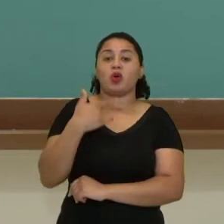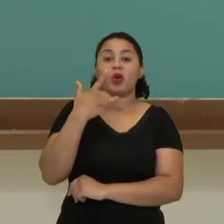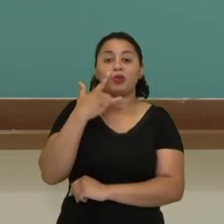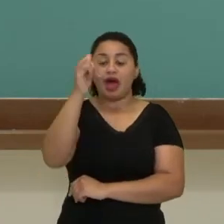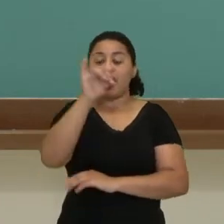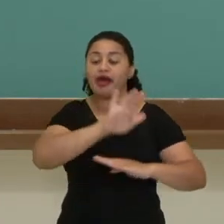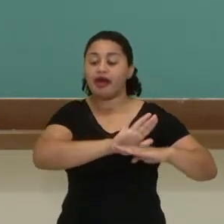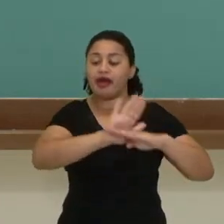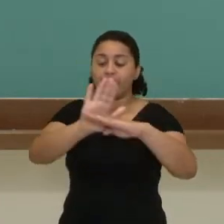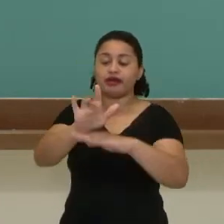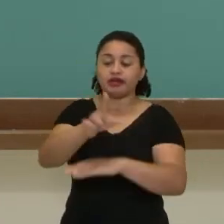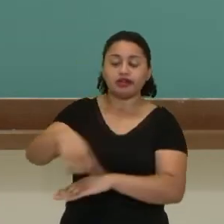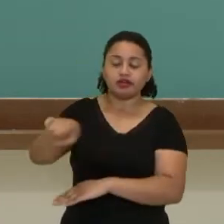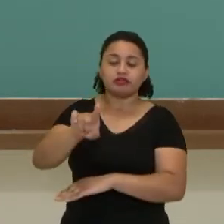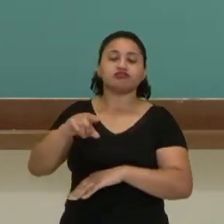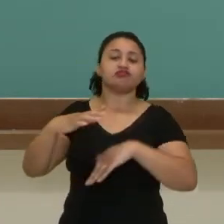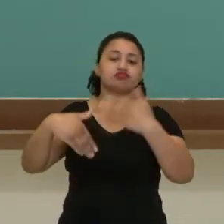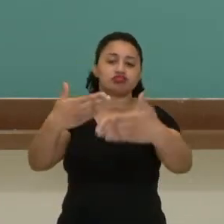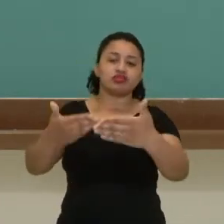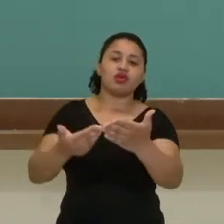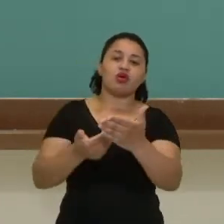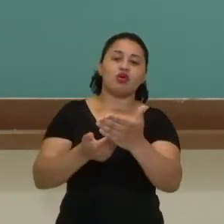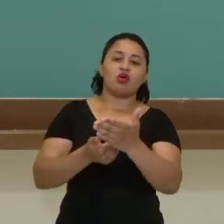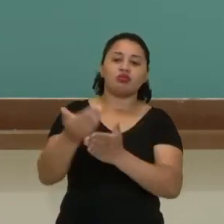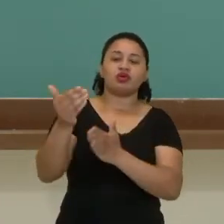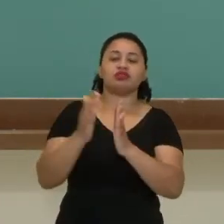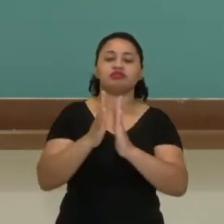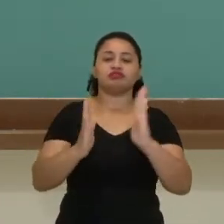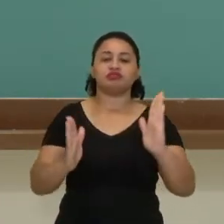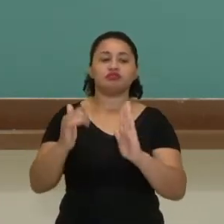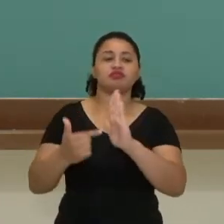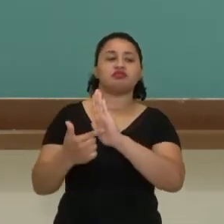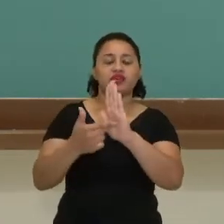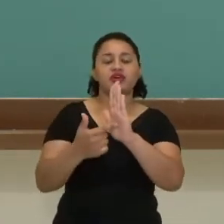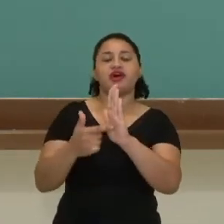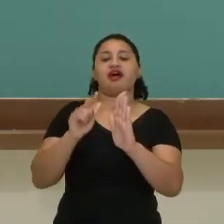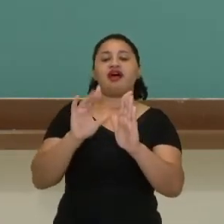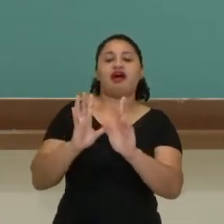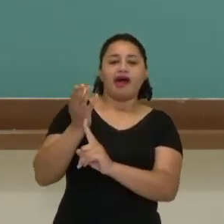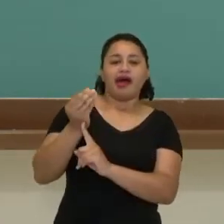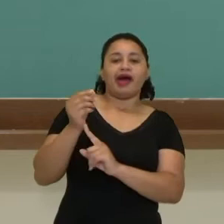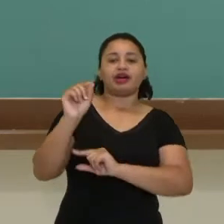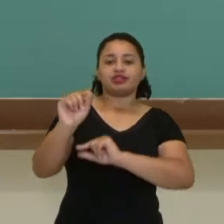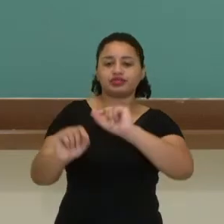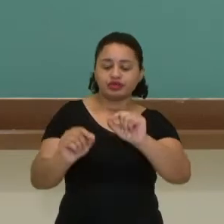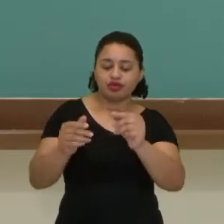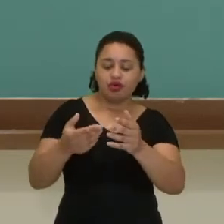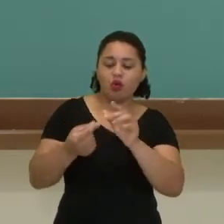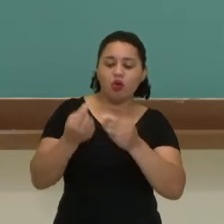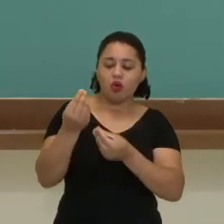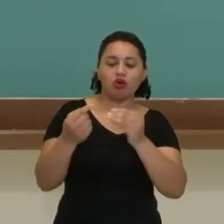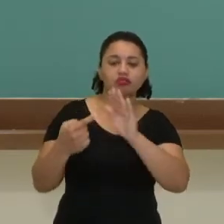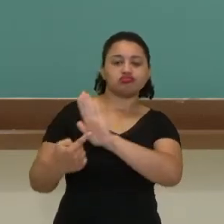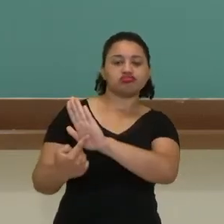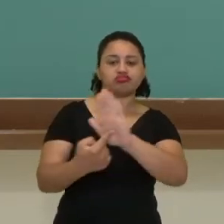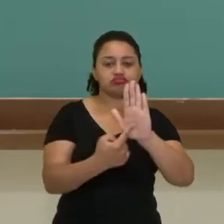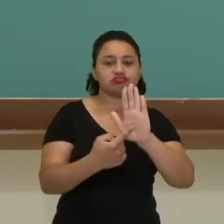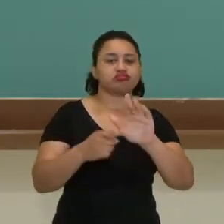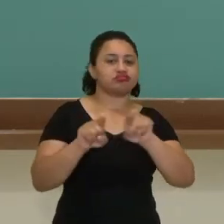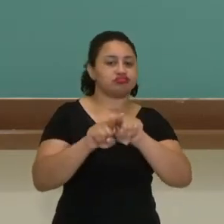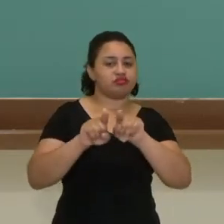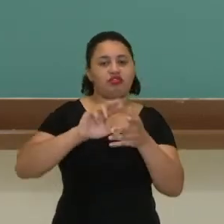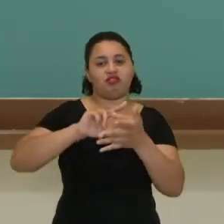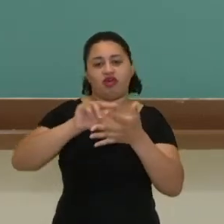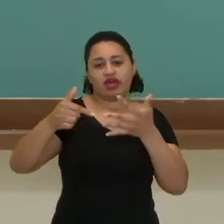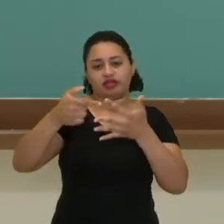ajudar eles a construir esse movimento, mostrar os caminhos da arte que percorrer, como fazer uma exposição, etc, etc,